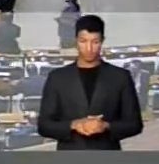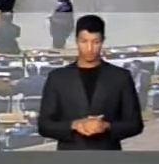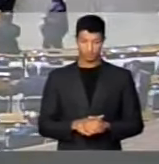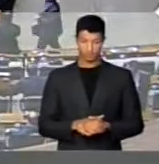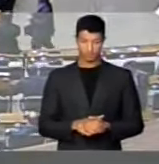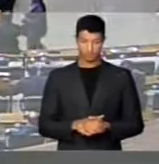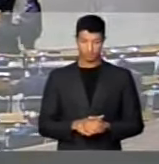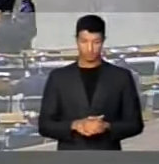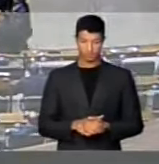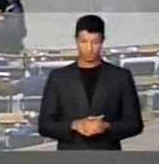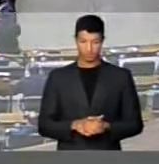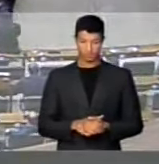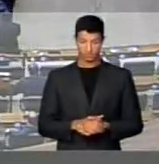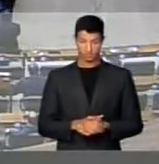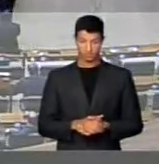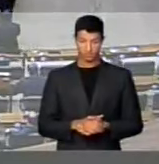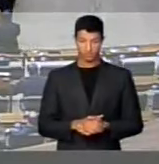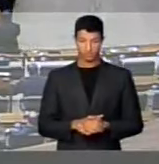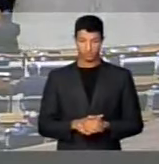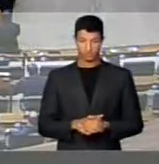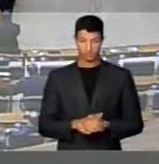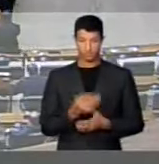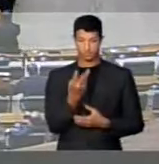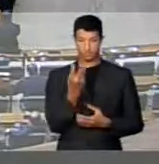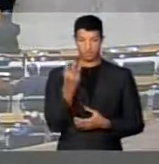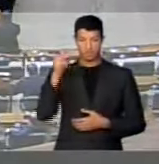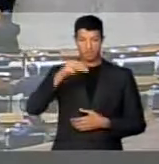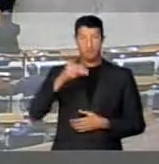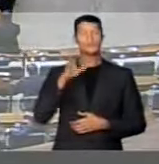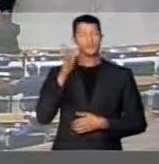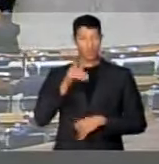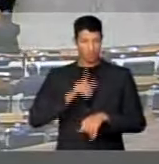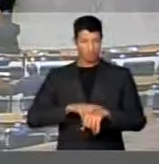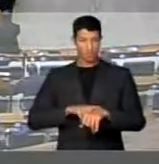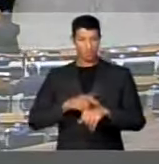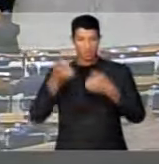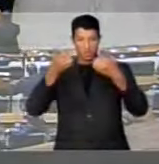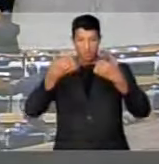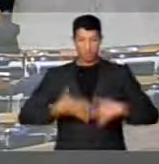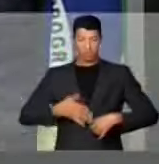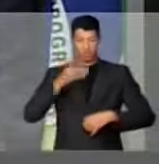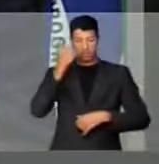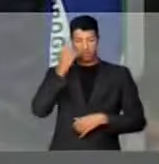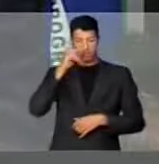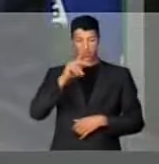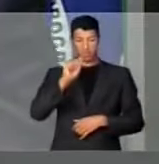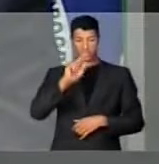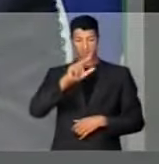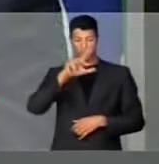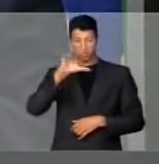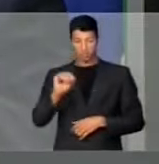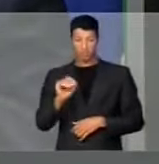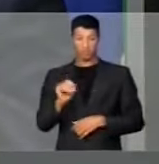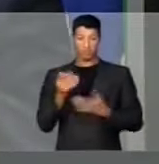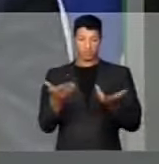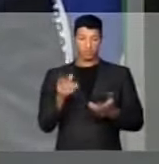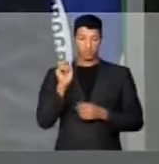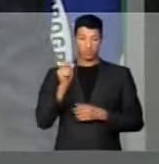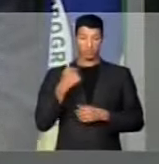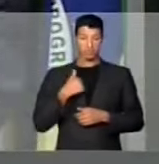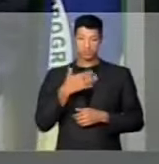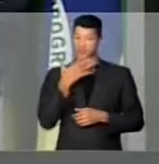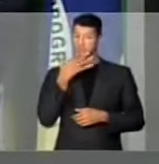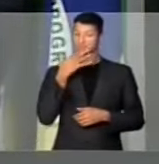Presidente, eu lhe agradeço e 3 minutos já é o suficiente para explicar ao deputado Paulo Pimenta que eu